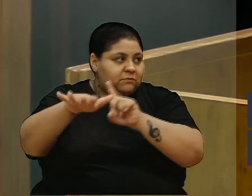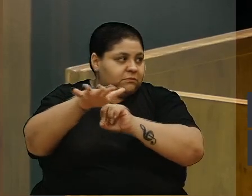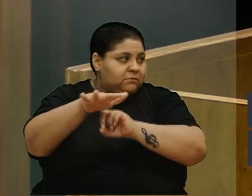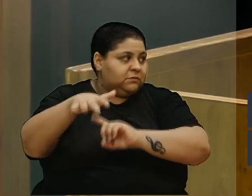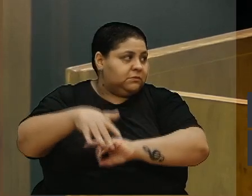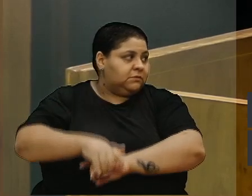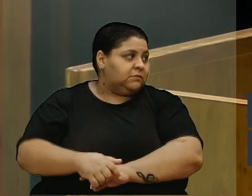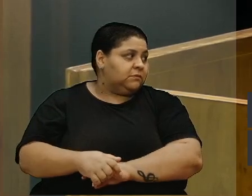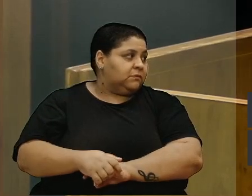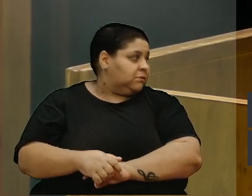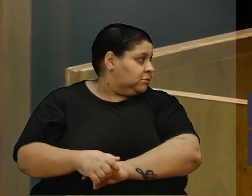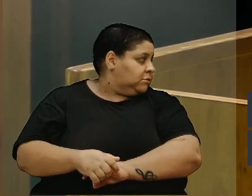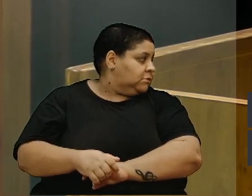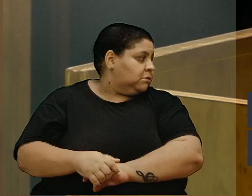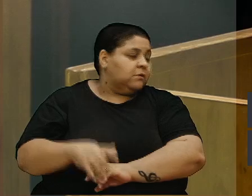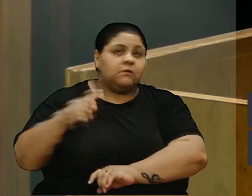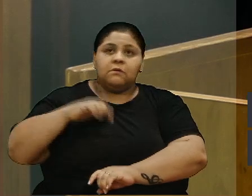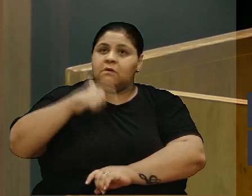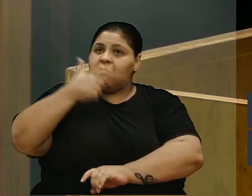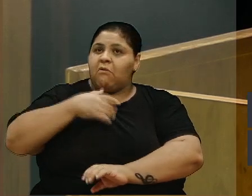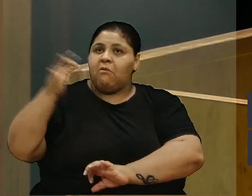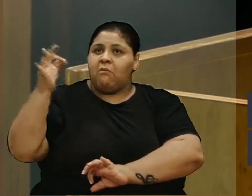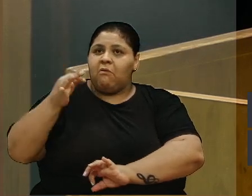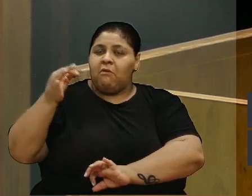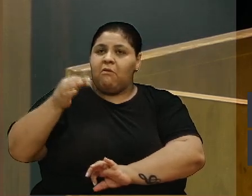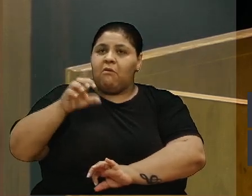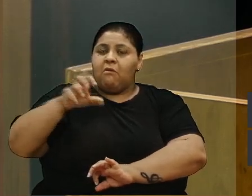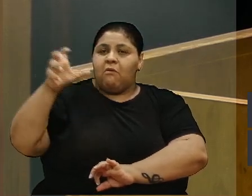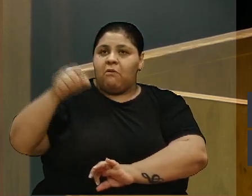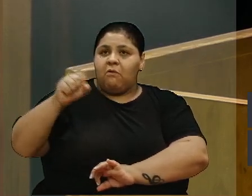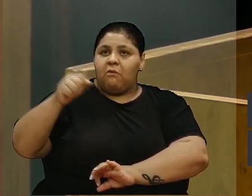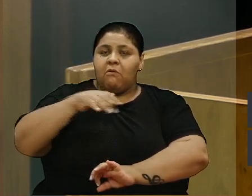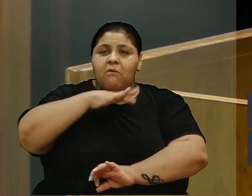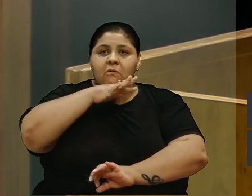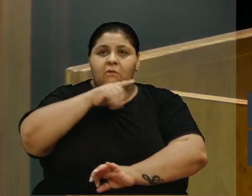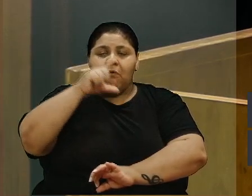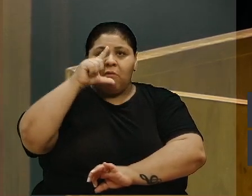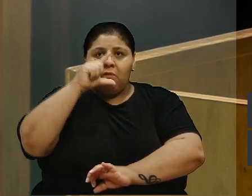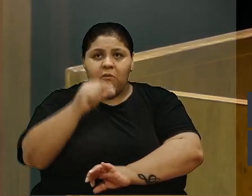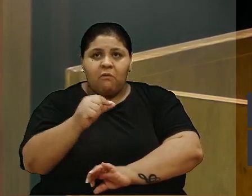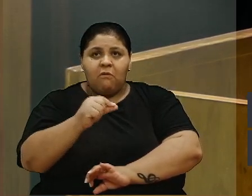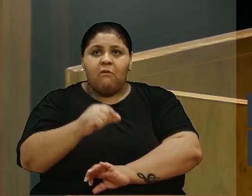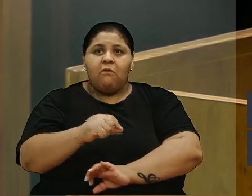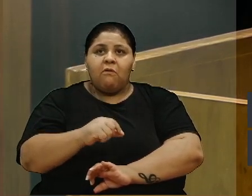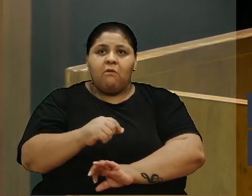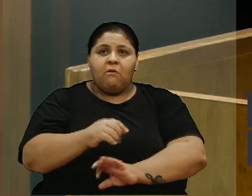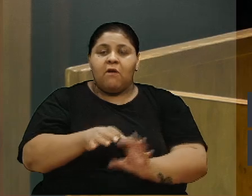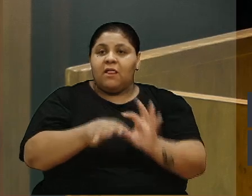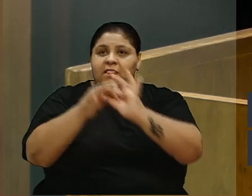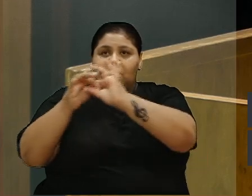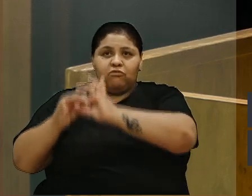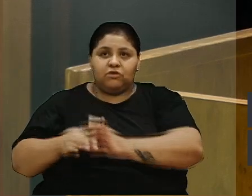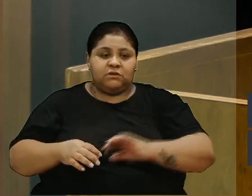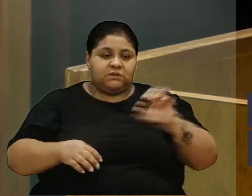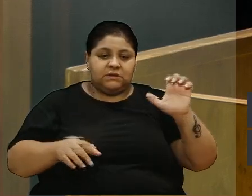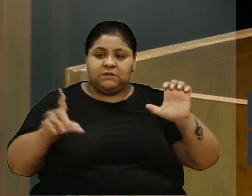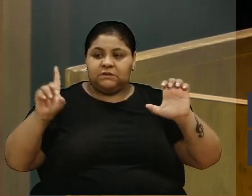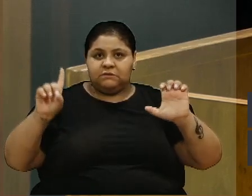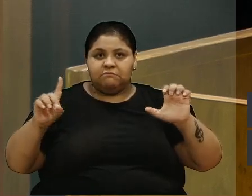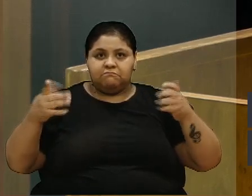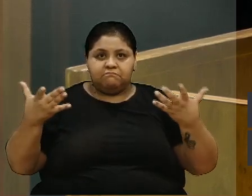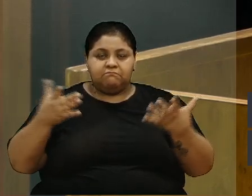faço aqui é que eu acho incrível que o Eduardo Leite está sendo tão ruim, Sandro Fantinel, vereador Sandro, que ele está unindo a esquerda e a direita, de tão ruim que o cara